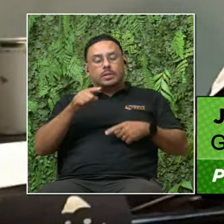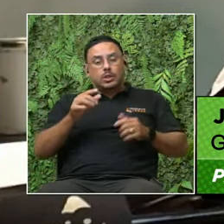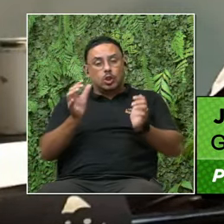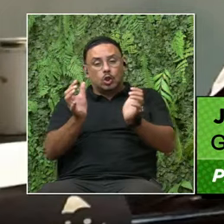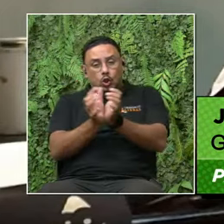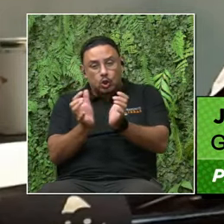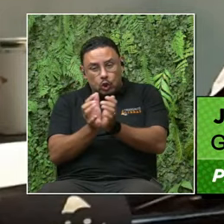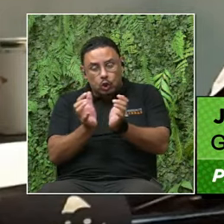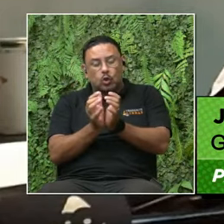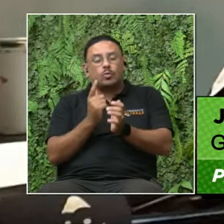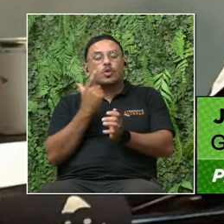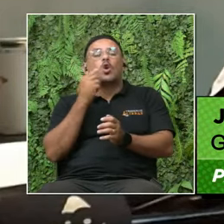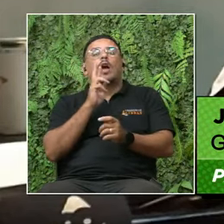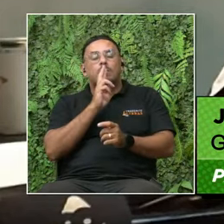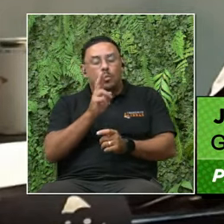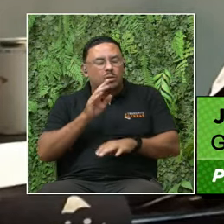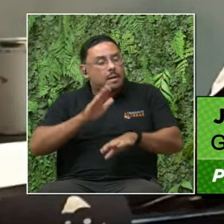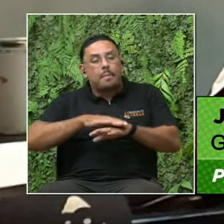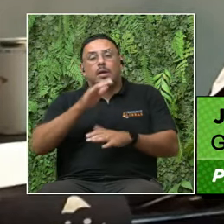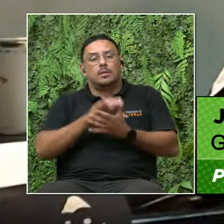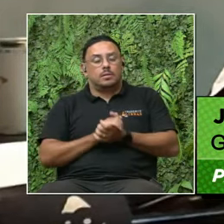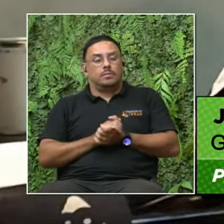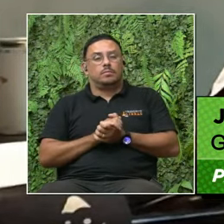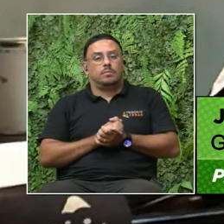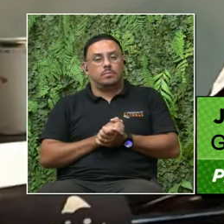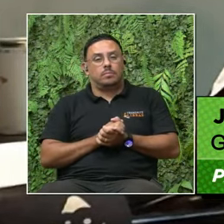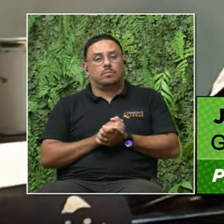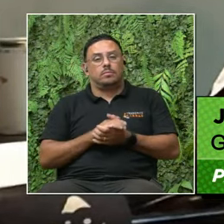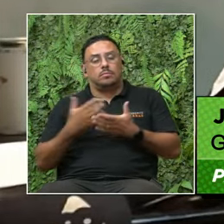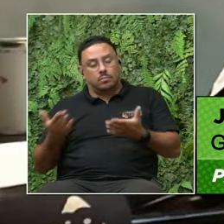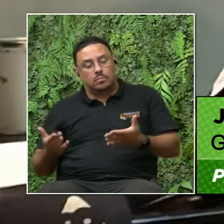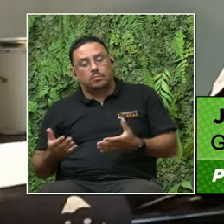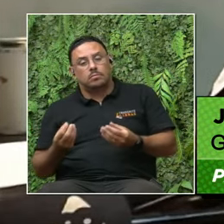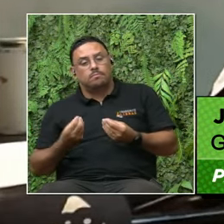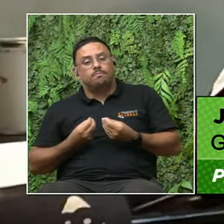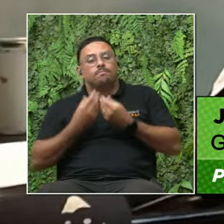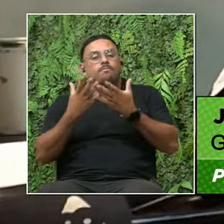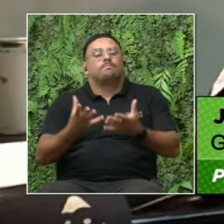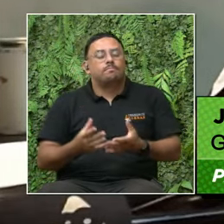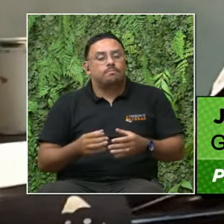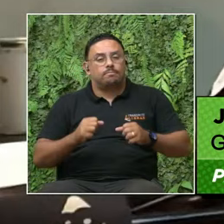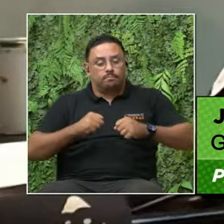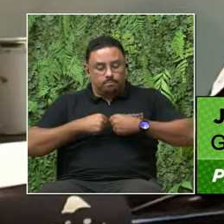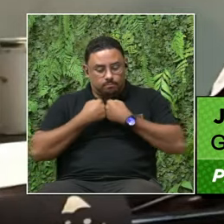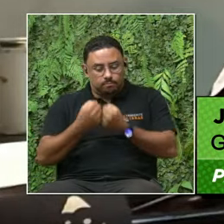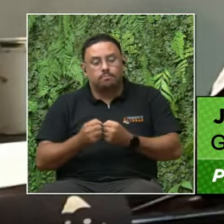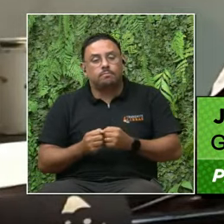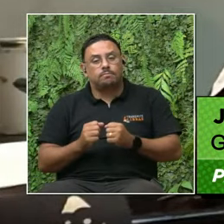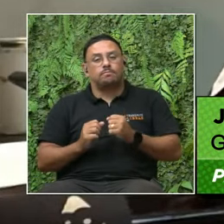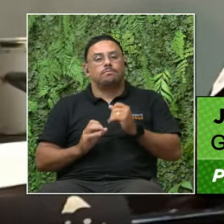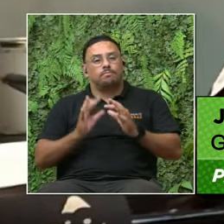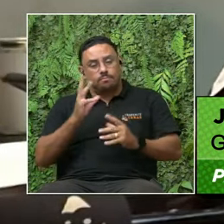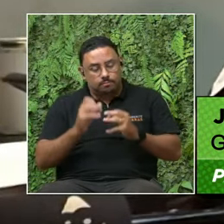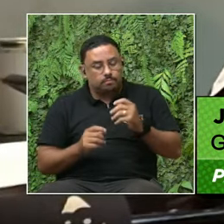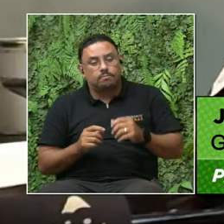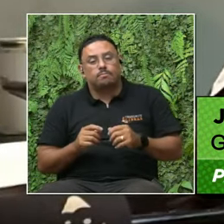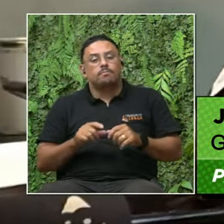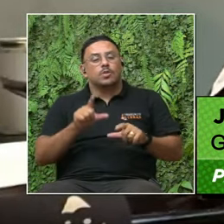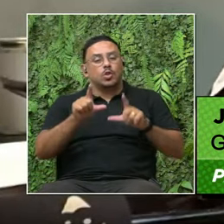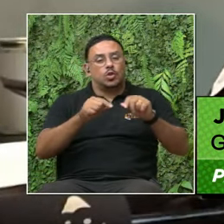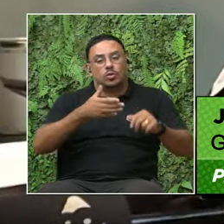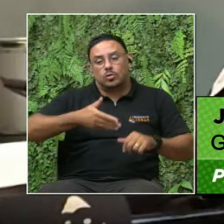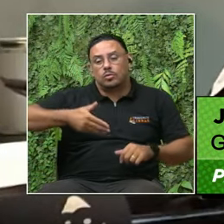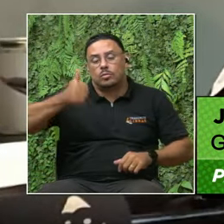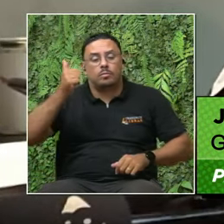responder dar muito mais do que vinha dando até agora em termos de de entrega de de luta de qualidade de escalação dos melhores